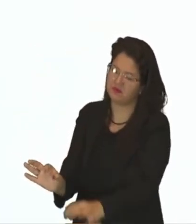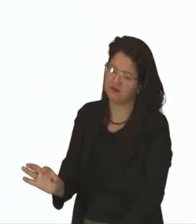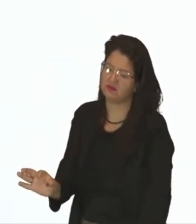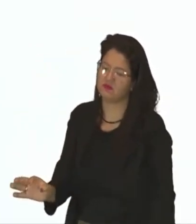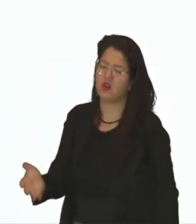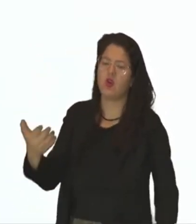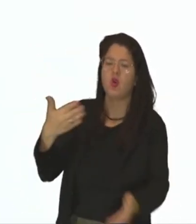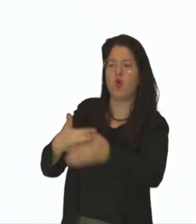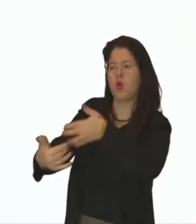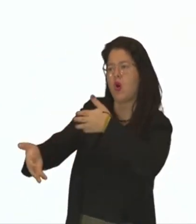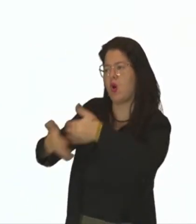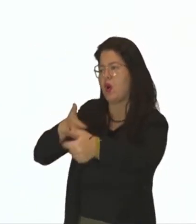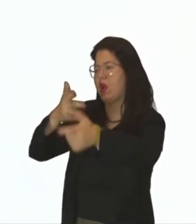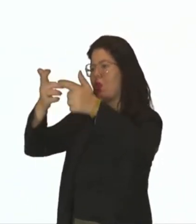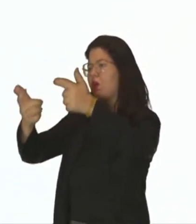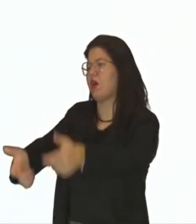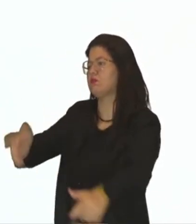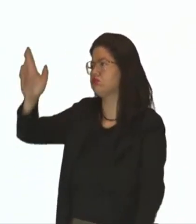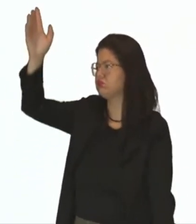Mansa-som,